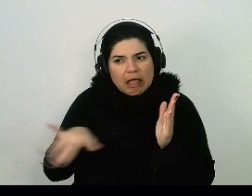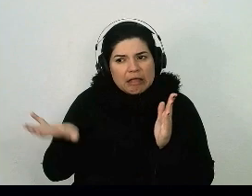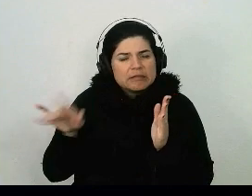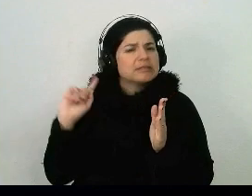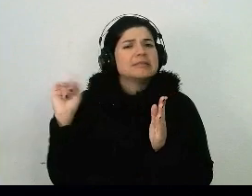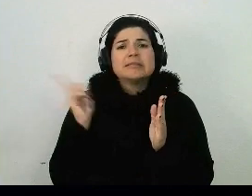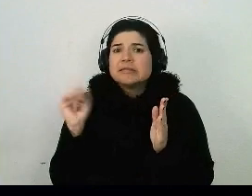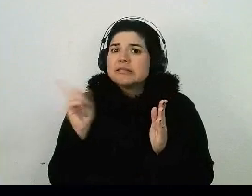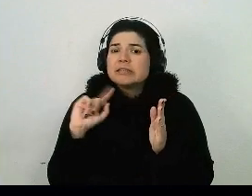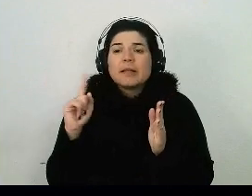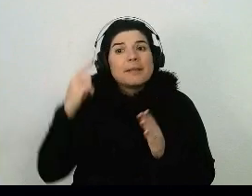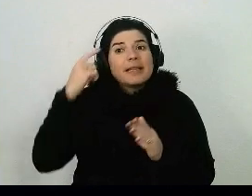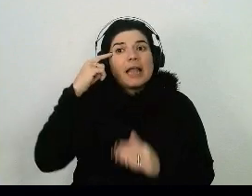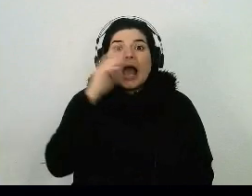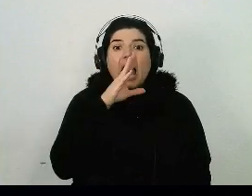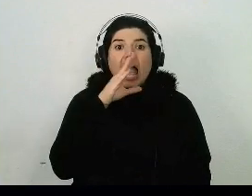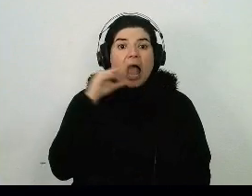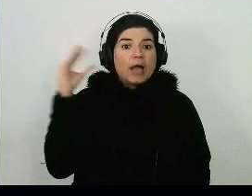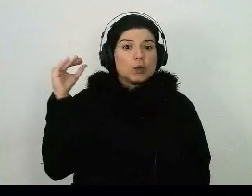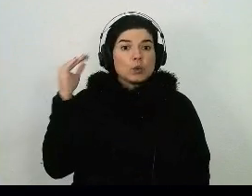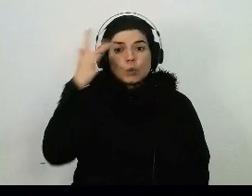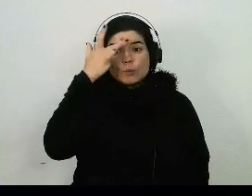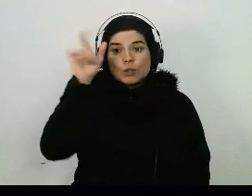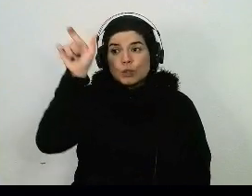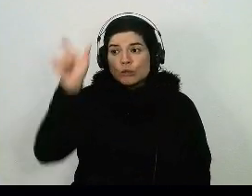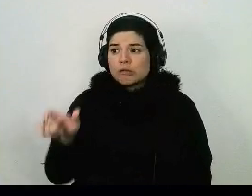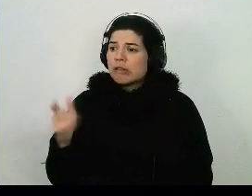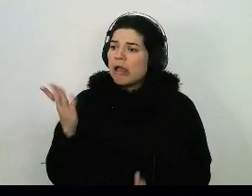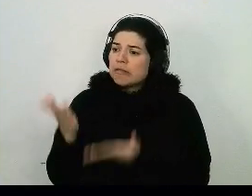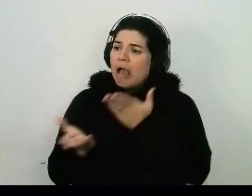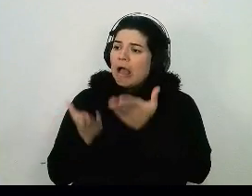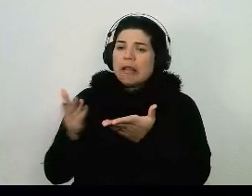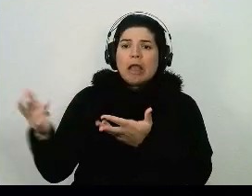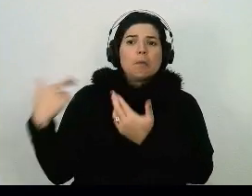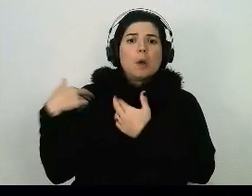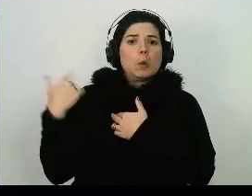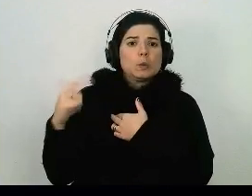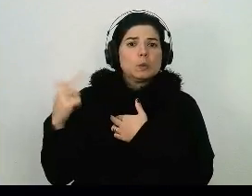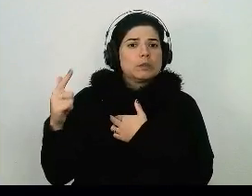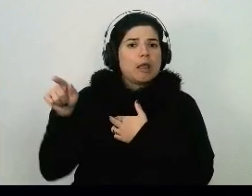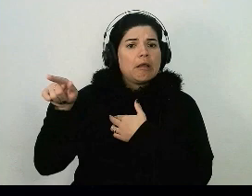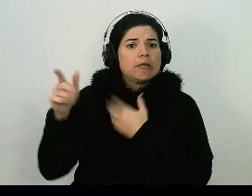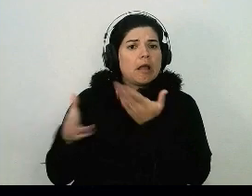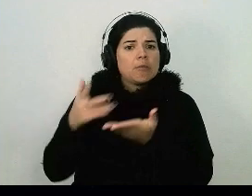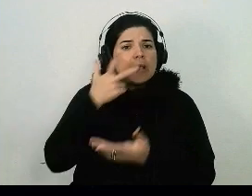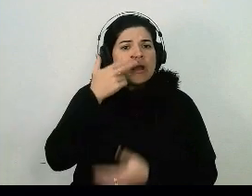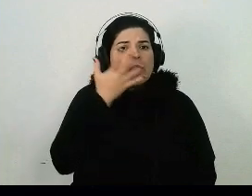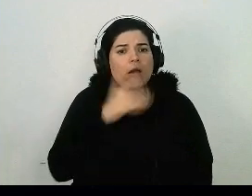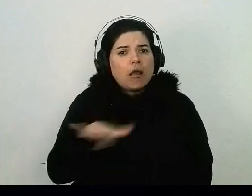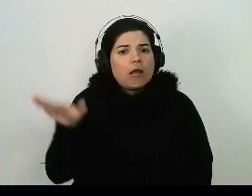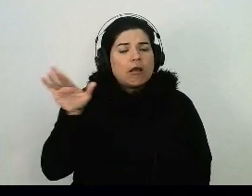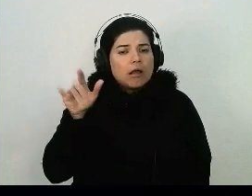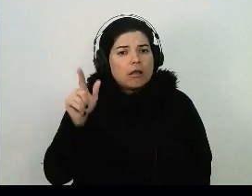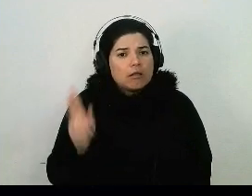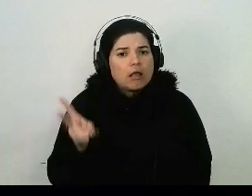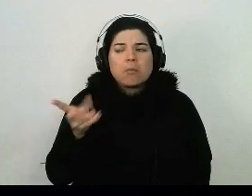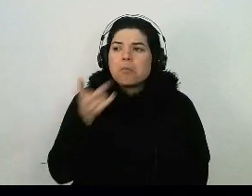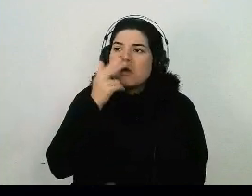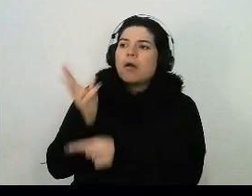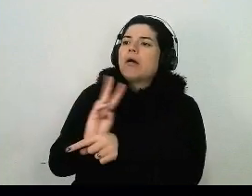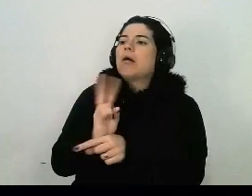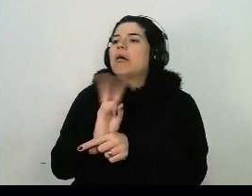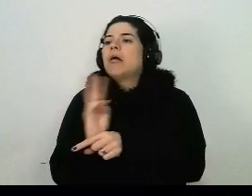adulto e responsável de uma pessoa que é tratada como um irresponsável como uma criança a gente tá o tempo todo vigiando essas pessoas